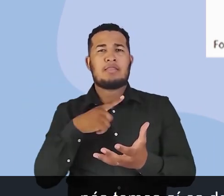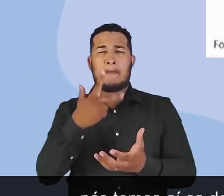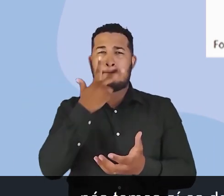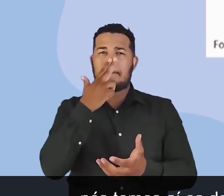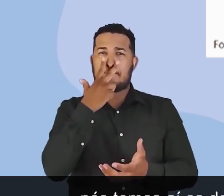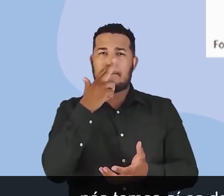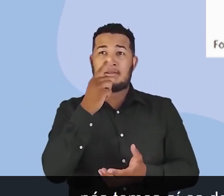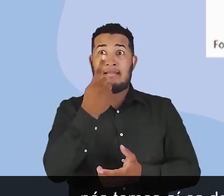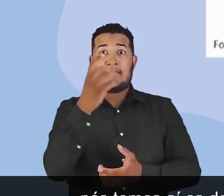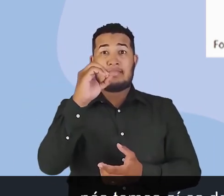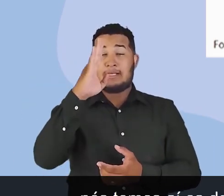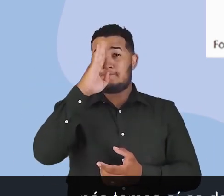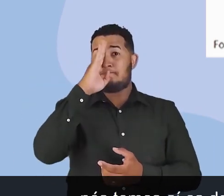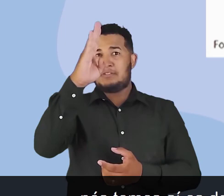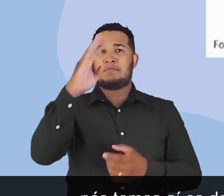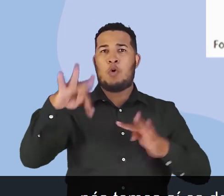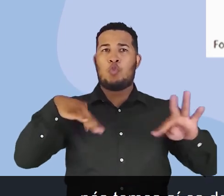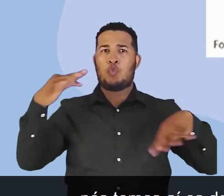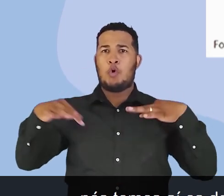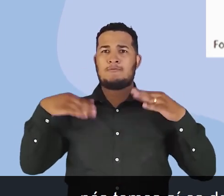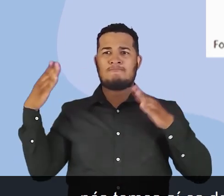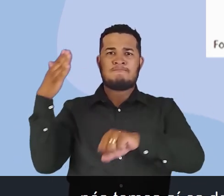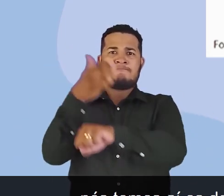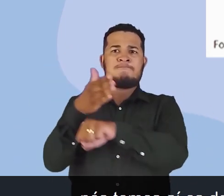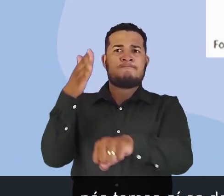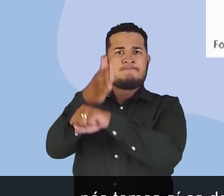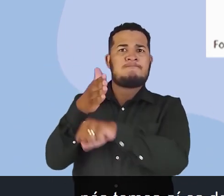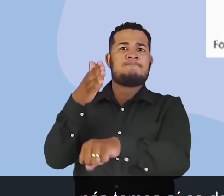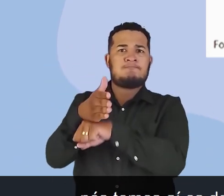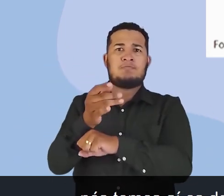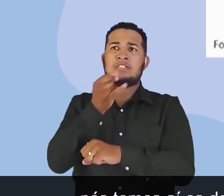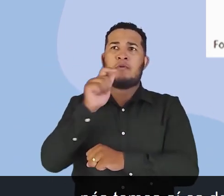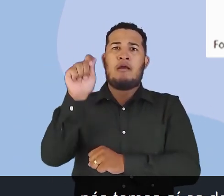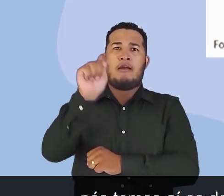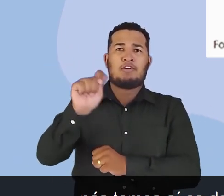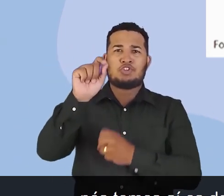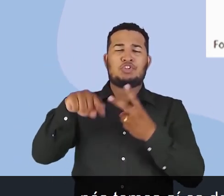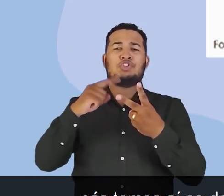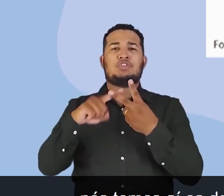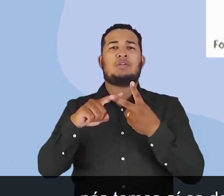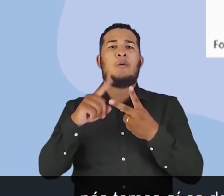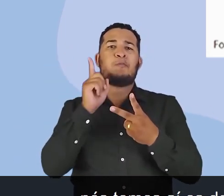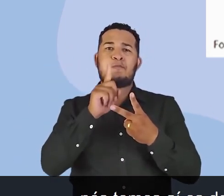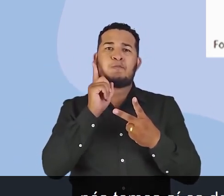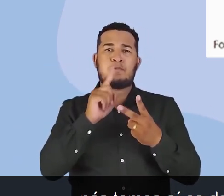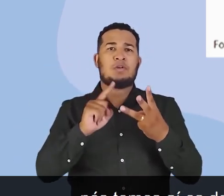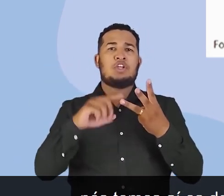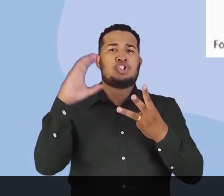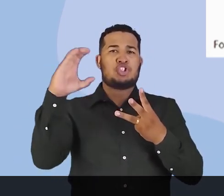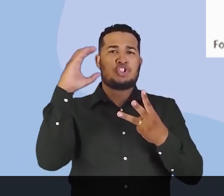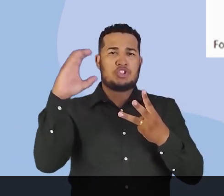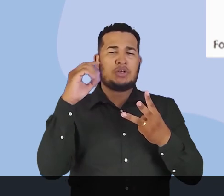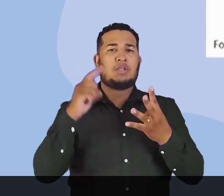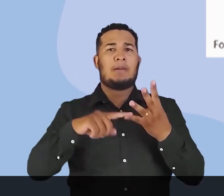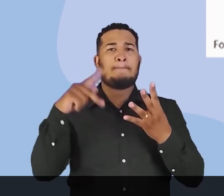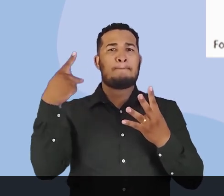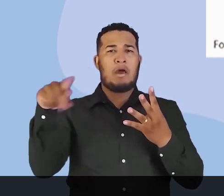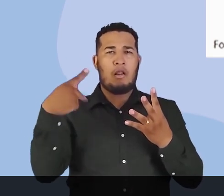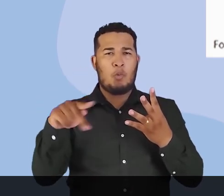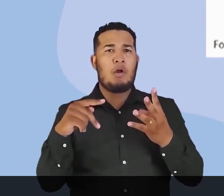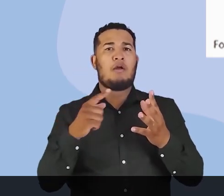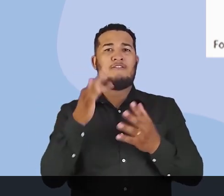Nós temos aí os 10 principais países emissores de turistas. Então, nós temos a Argentina, Estados Unidos, o Chile, né,